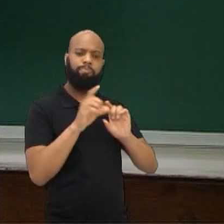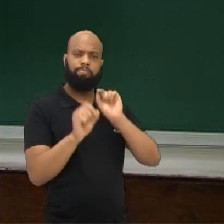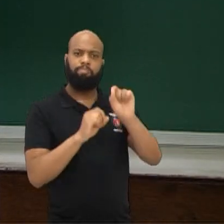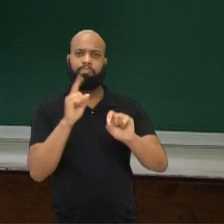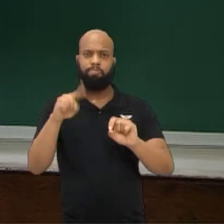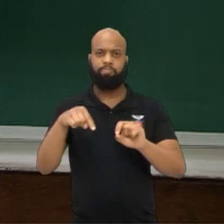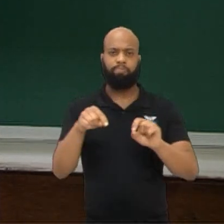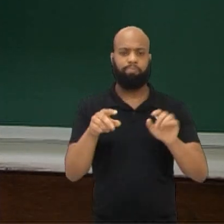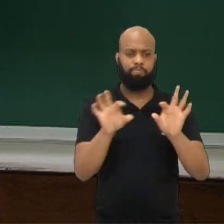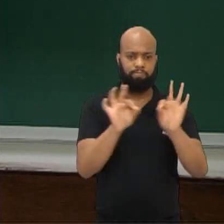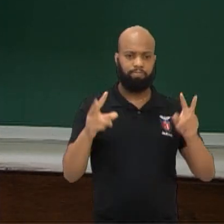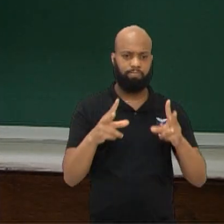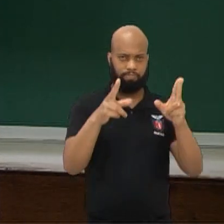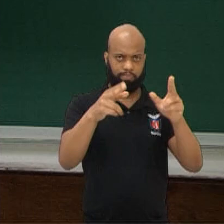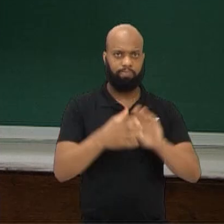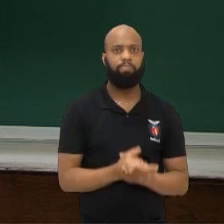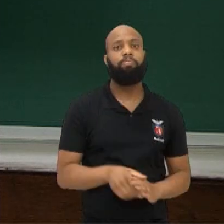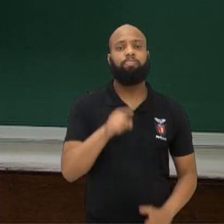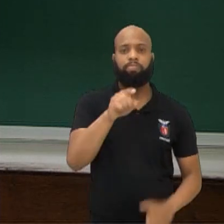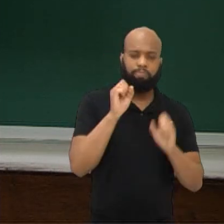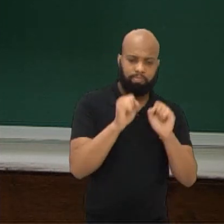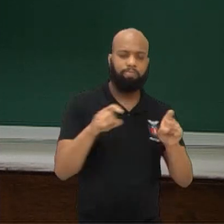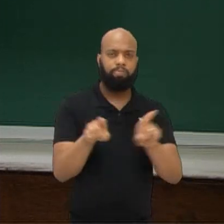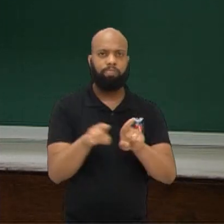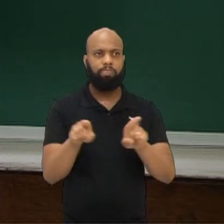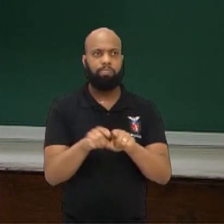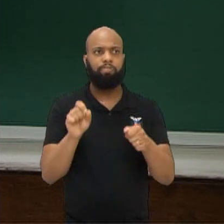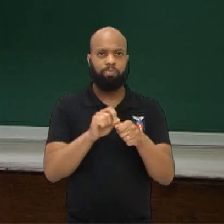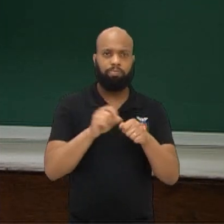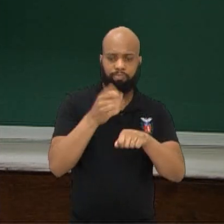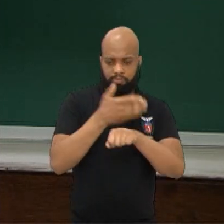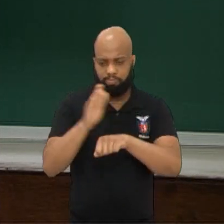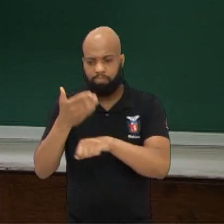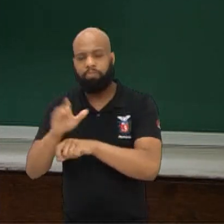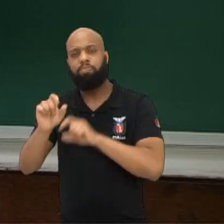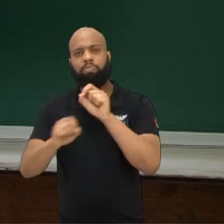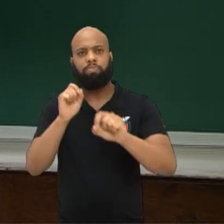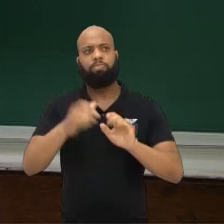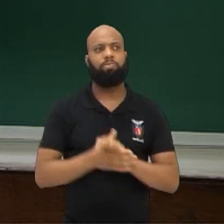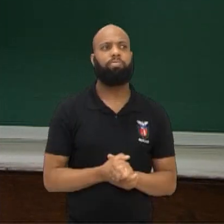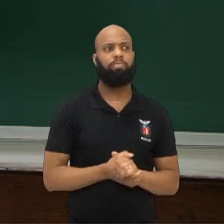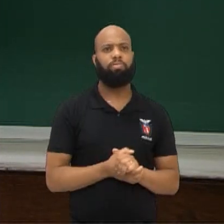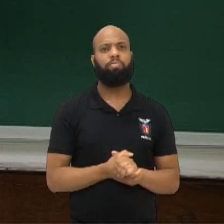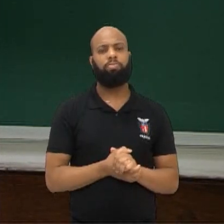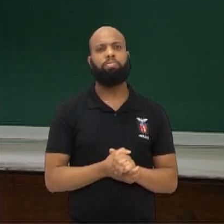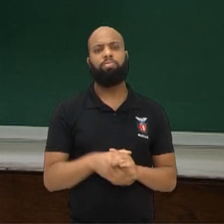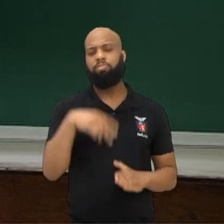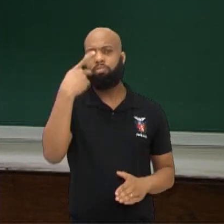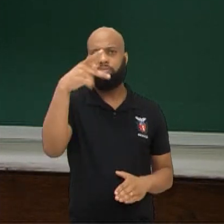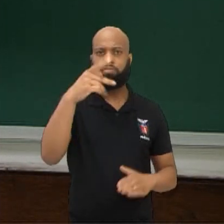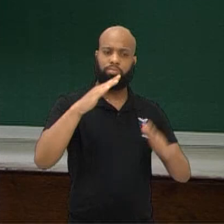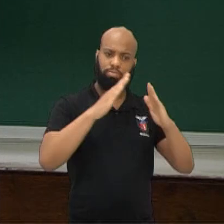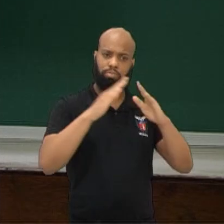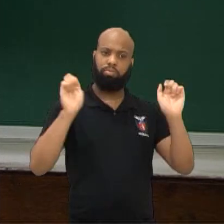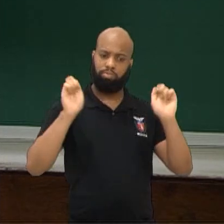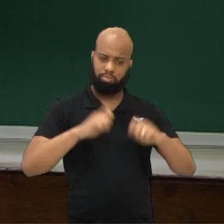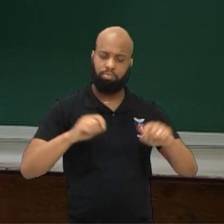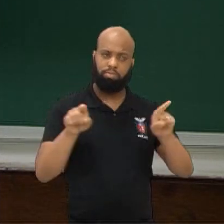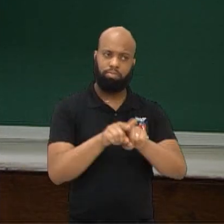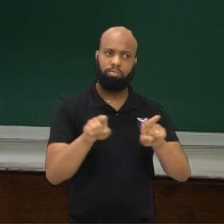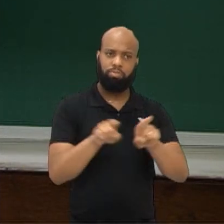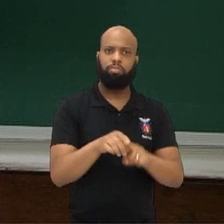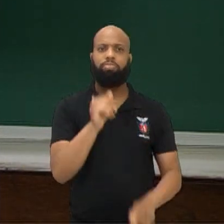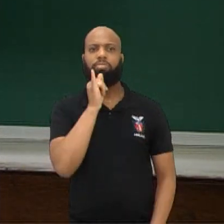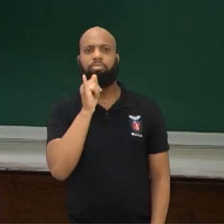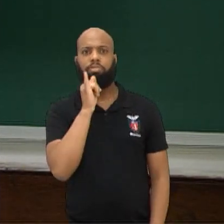aos segmentos. Então, você pode também fazer um exercício aí na sua casa,